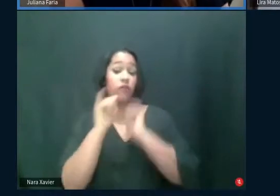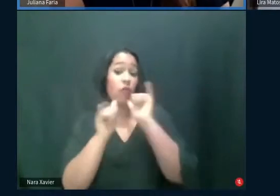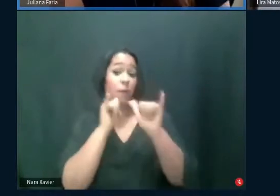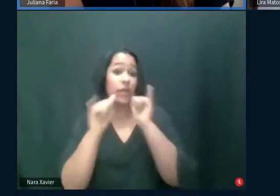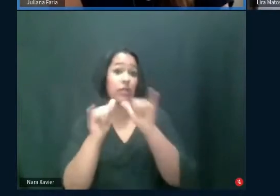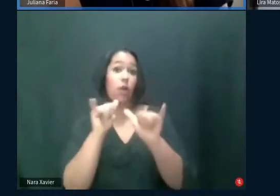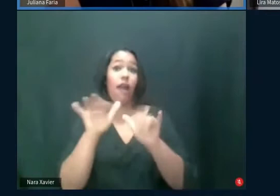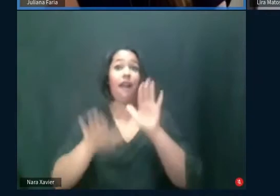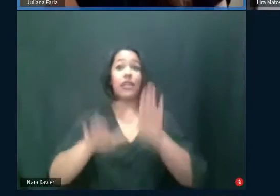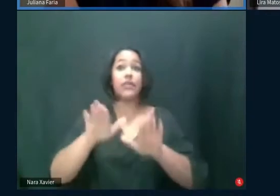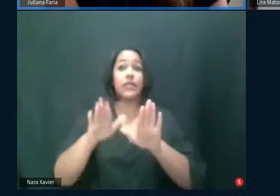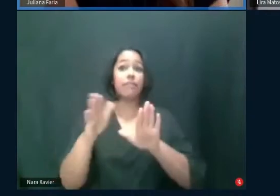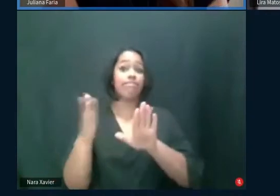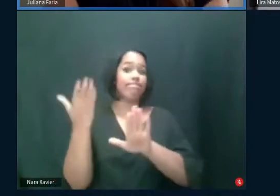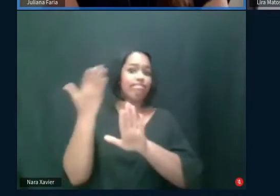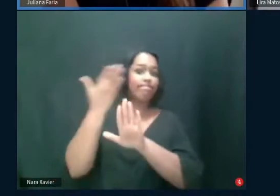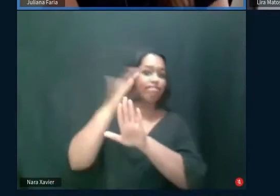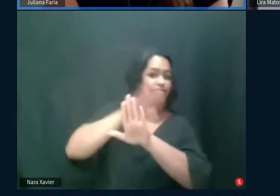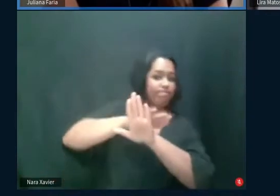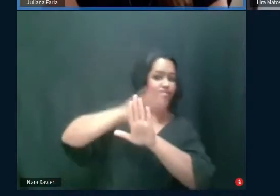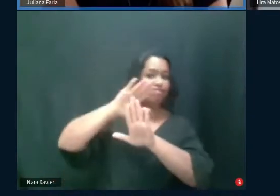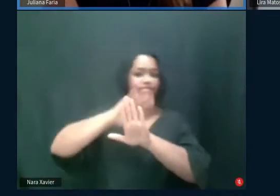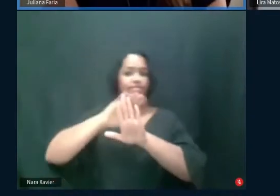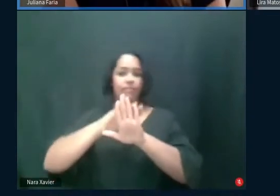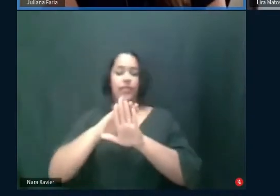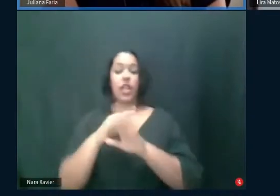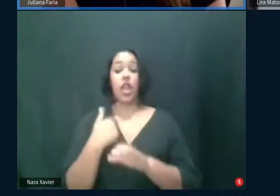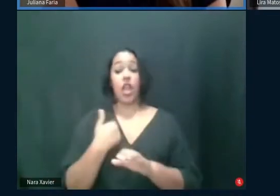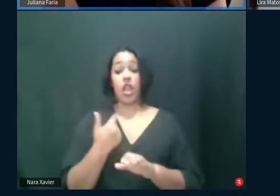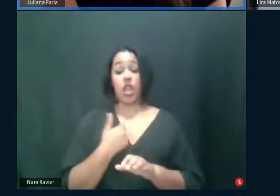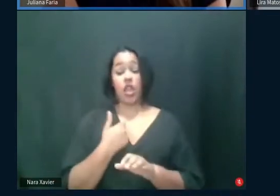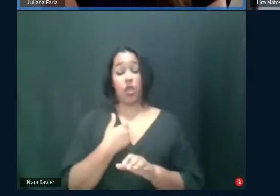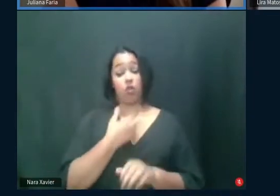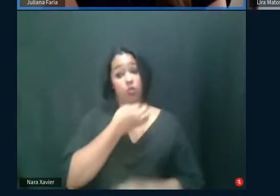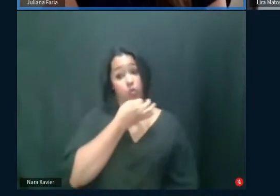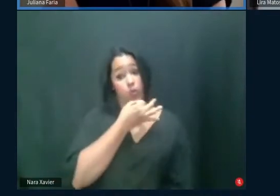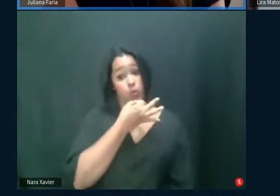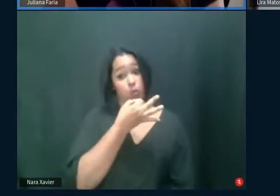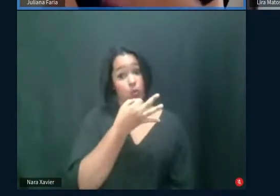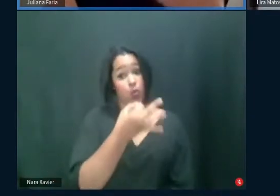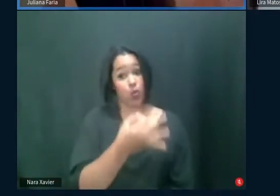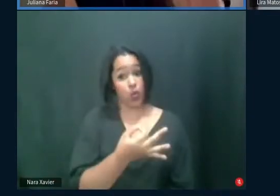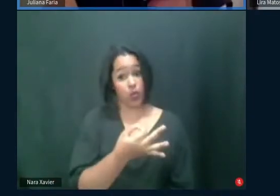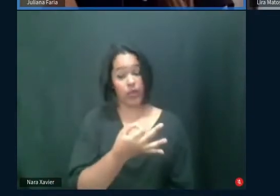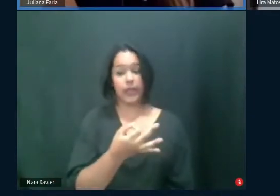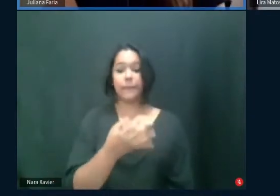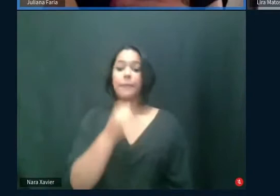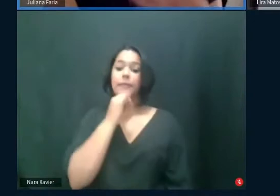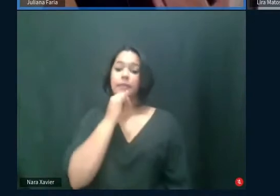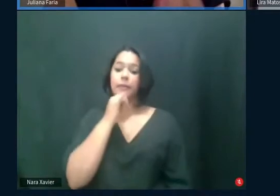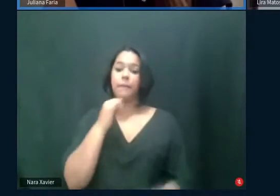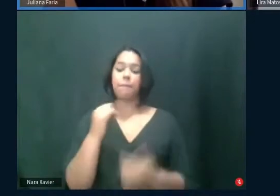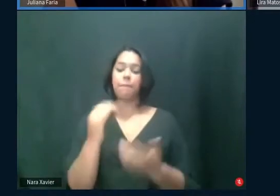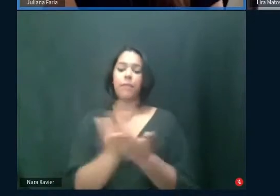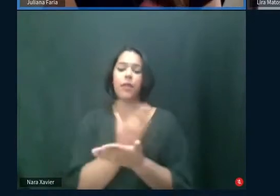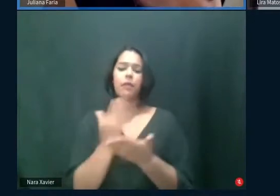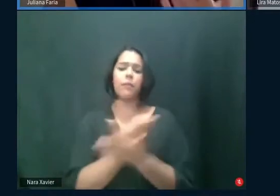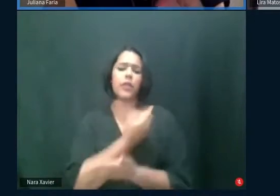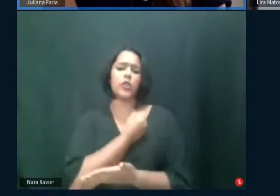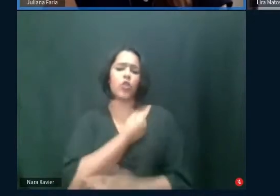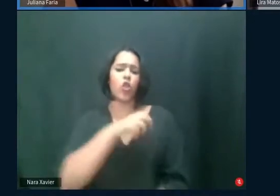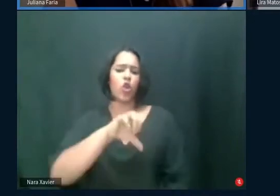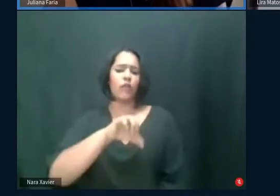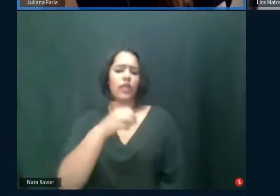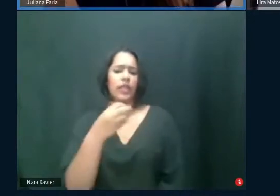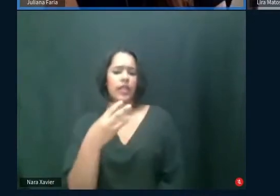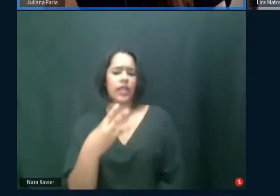estão explícitos, né? Eu sugiro que você, no momento ali, ou na página 93,